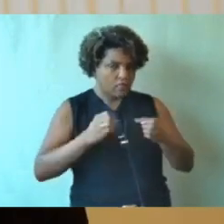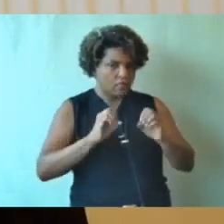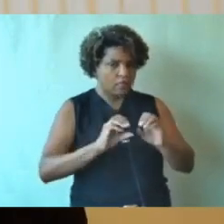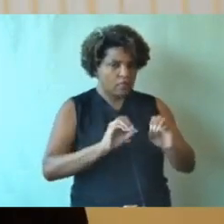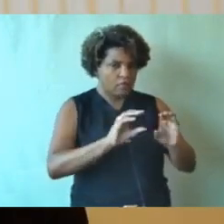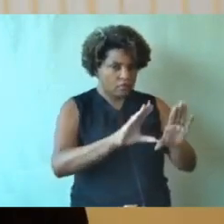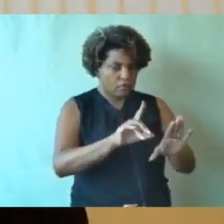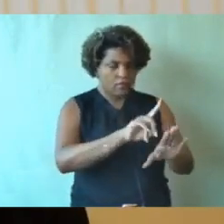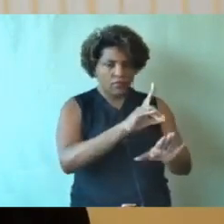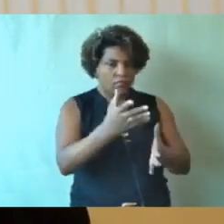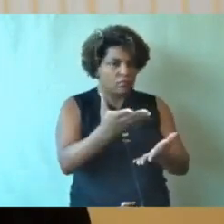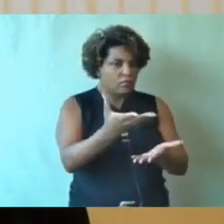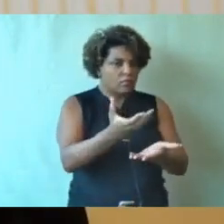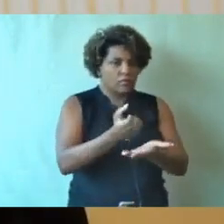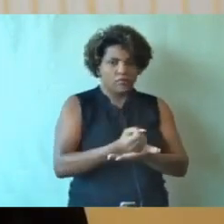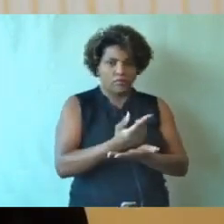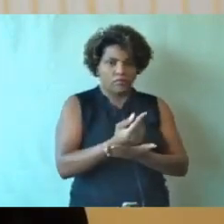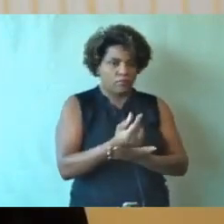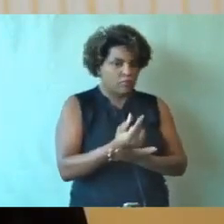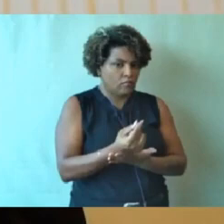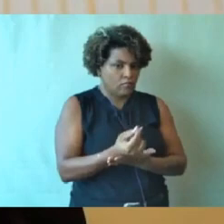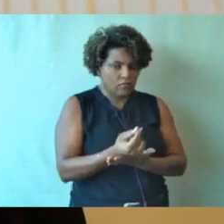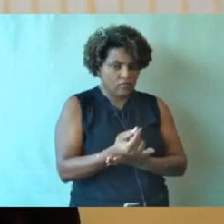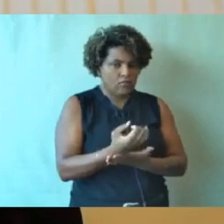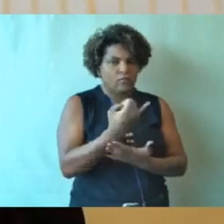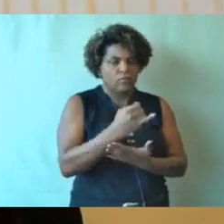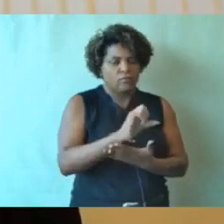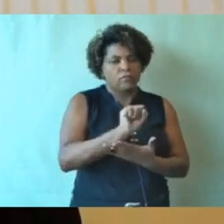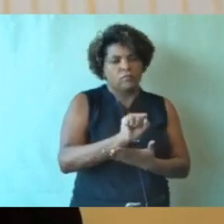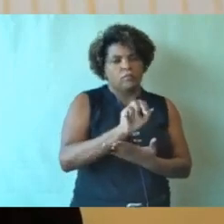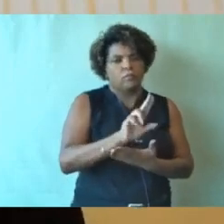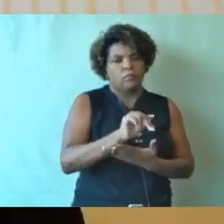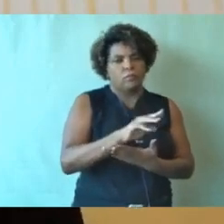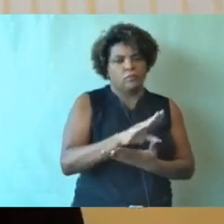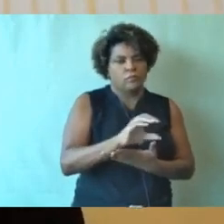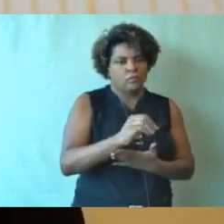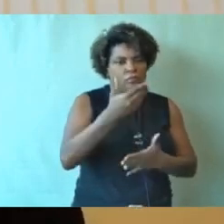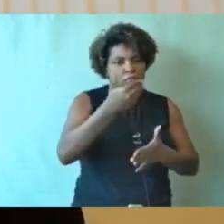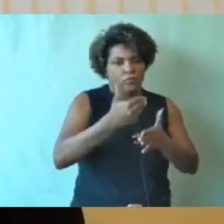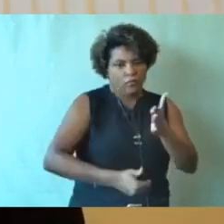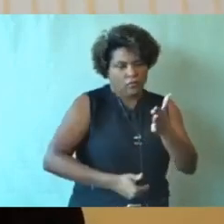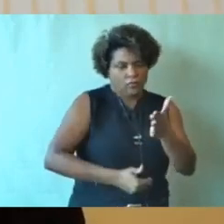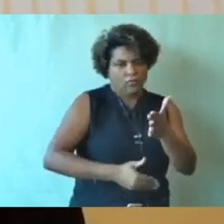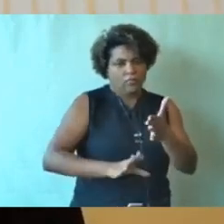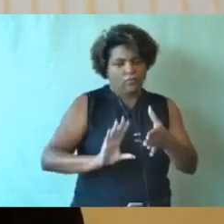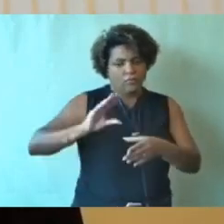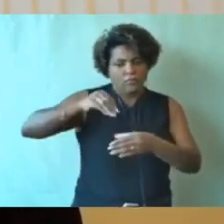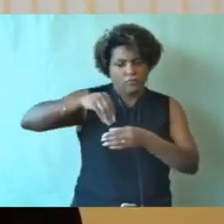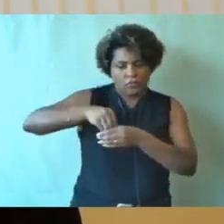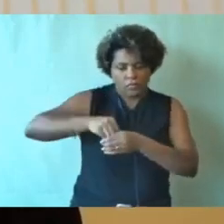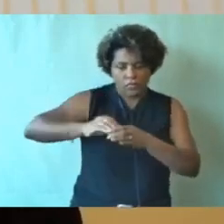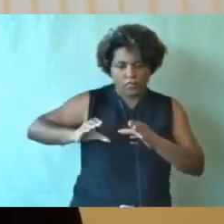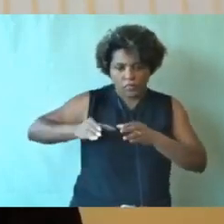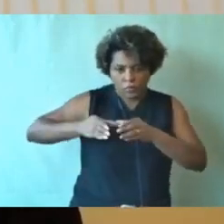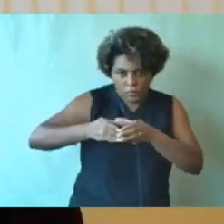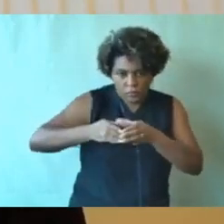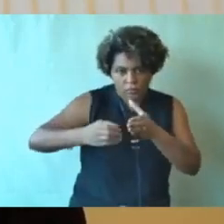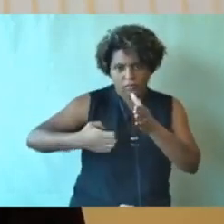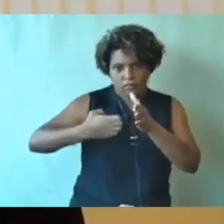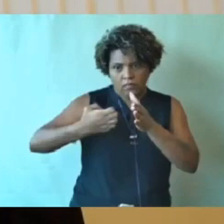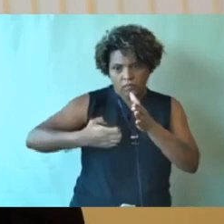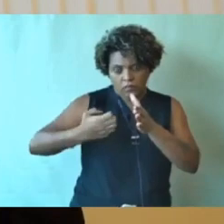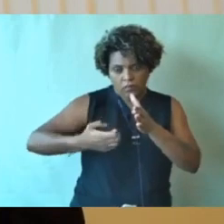SUMOB. Se a SUMOB descontou esse recurso do consórcio, aqui dentro nós identificamos qual a empresa que é responsável para cumprir aquela